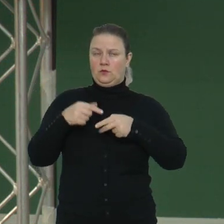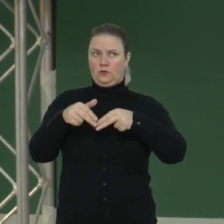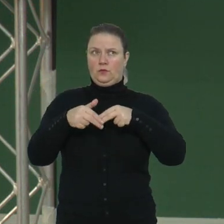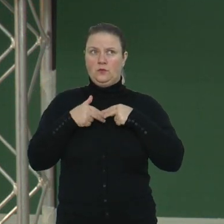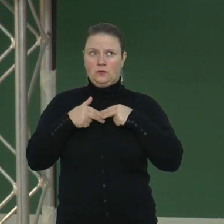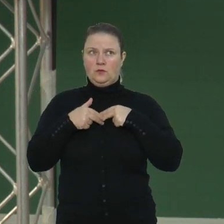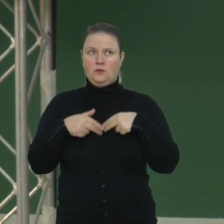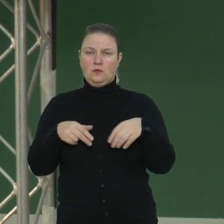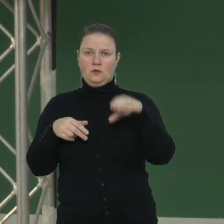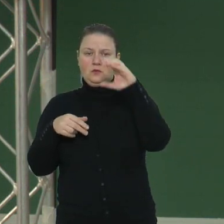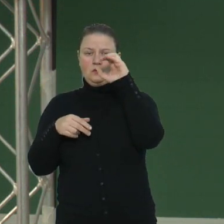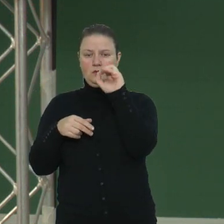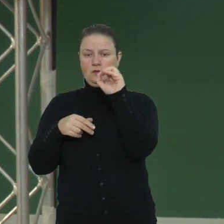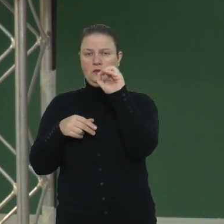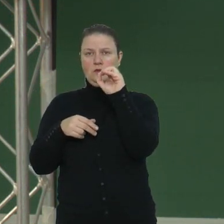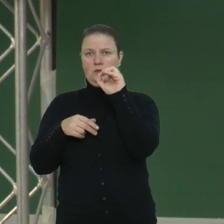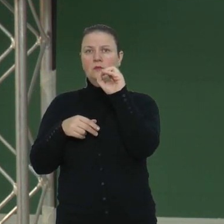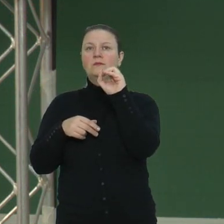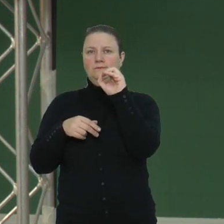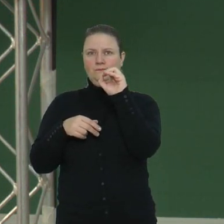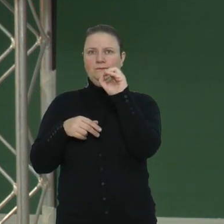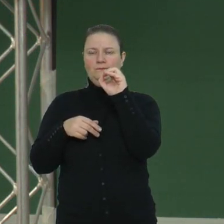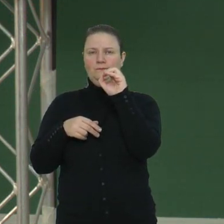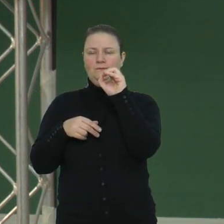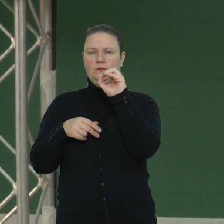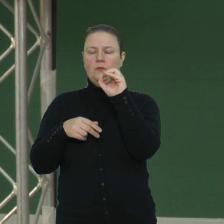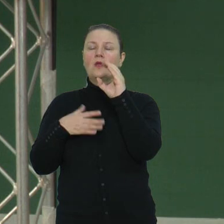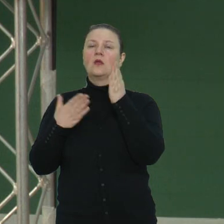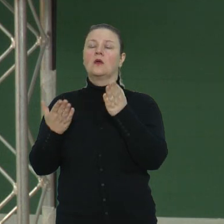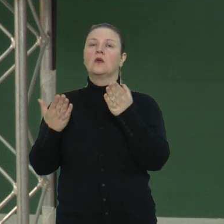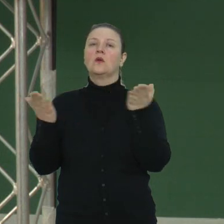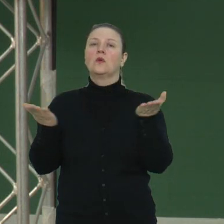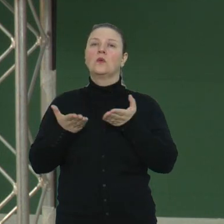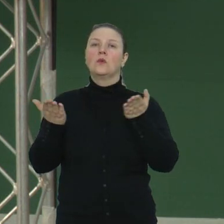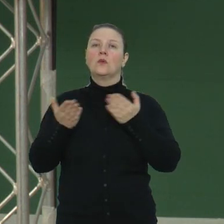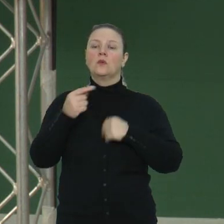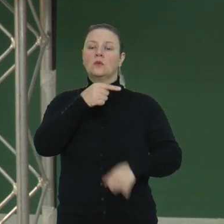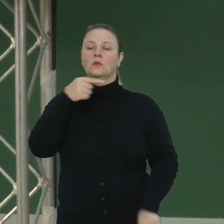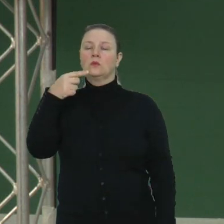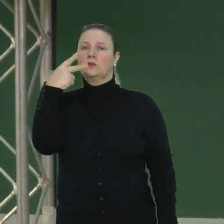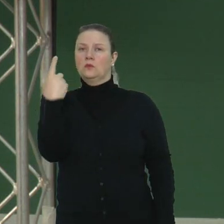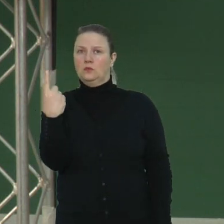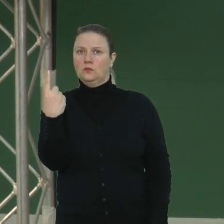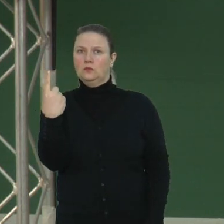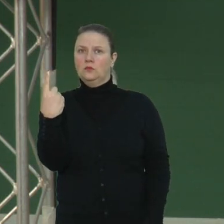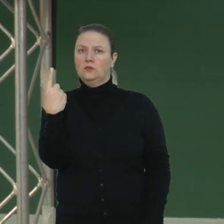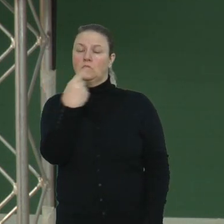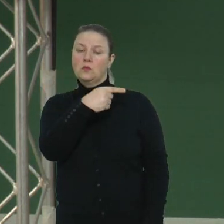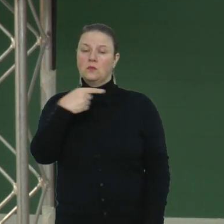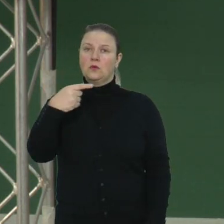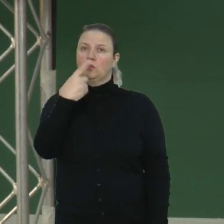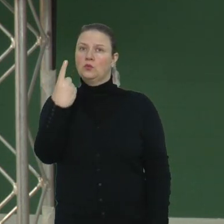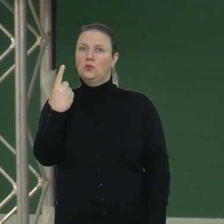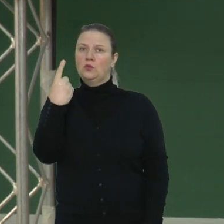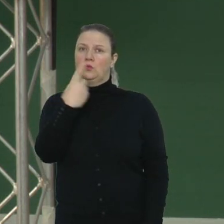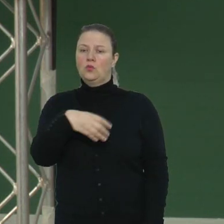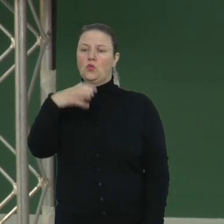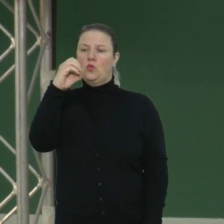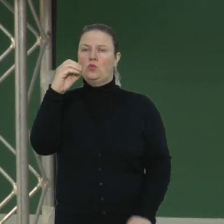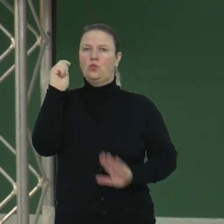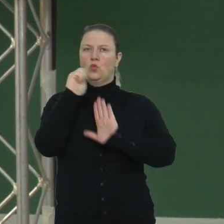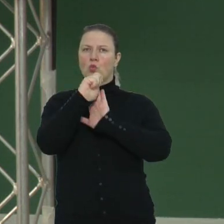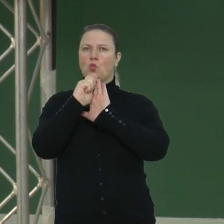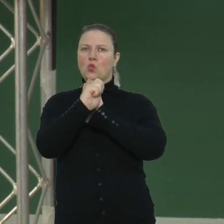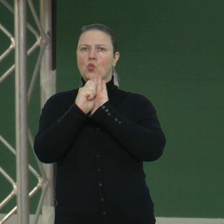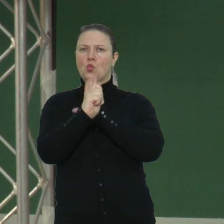aberta. E o x tem que ser menor o quê? Que menos 1. Então percebam que o quê? Que o menos 1 é o quê? Bolinha fechada. Menor